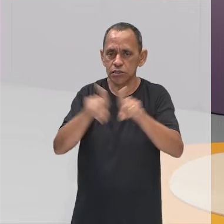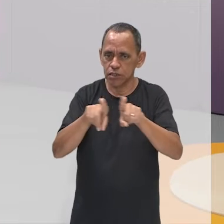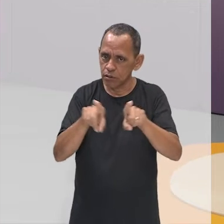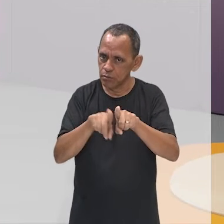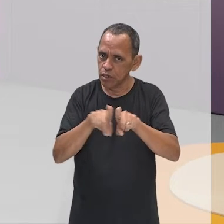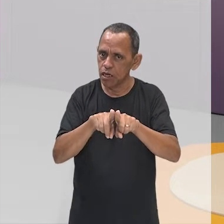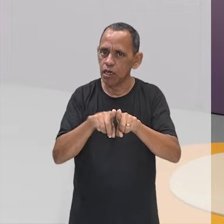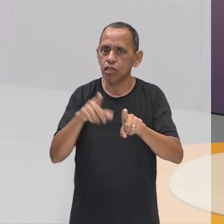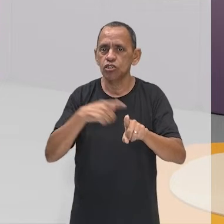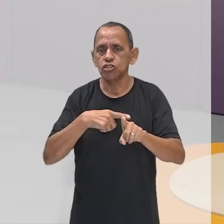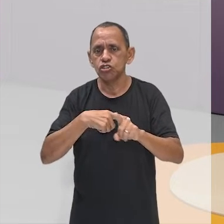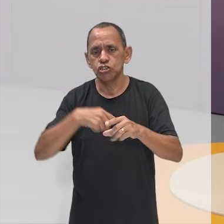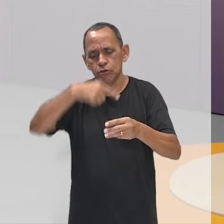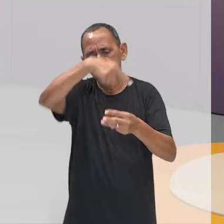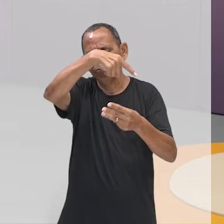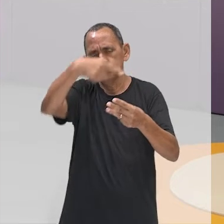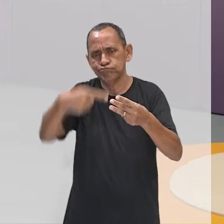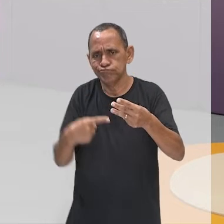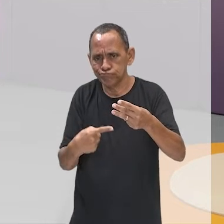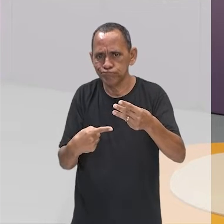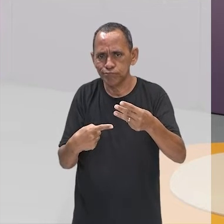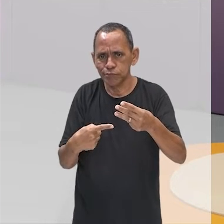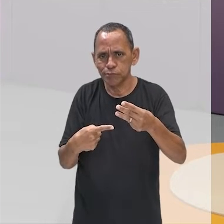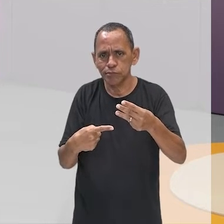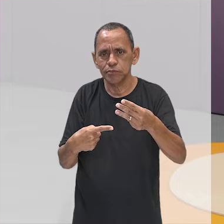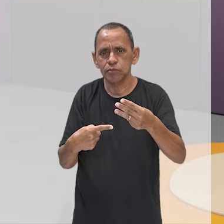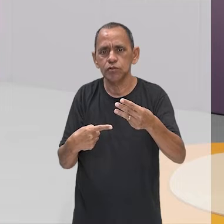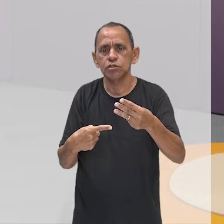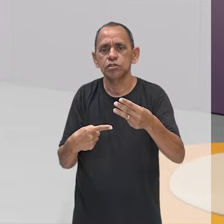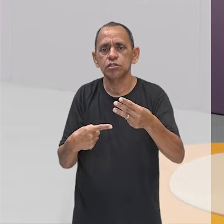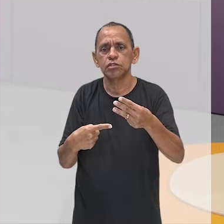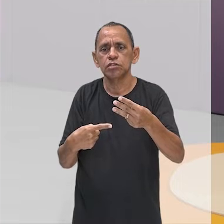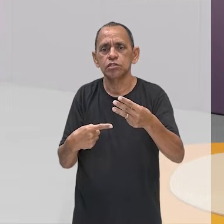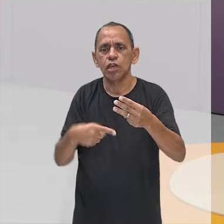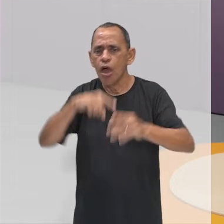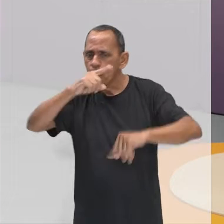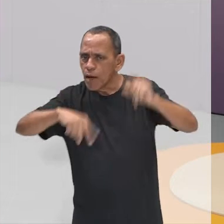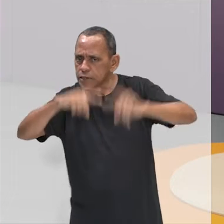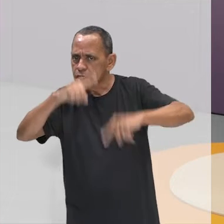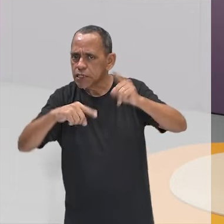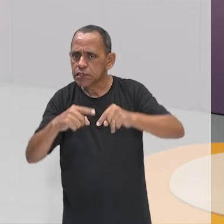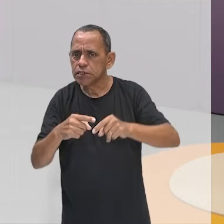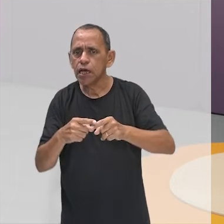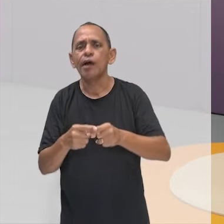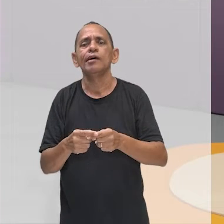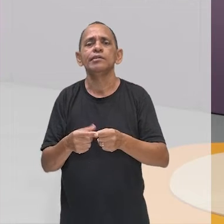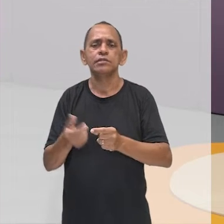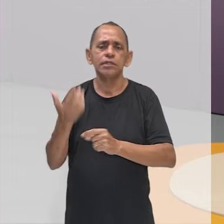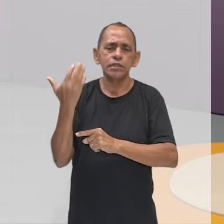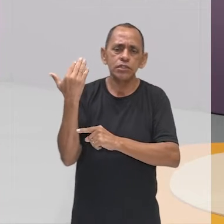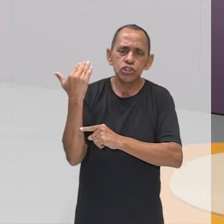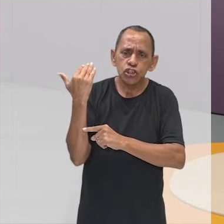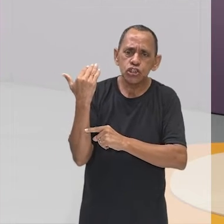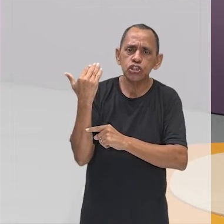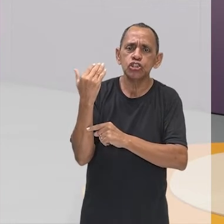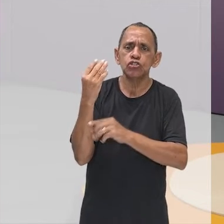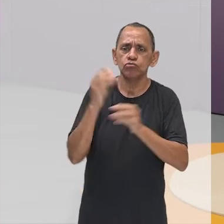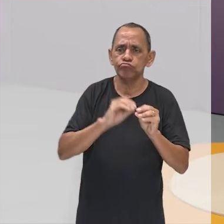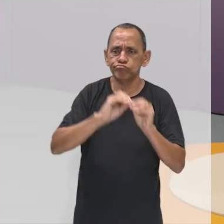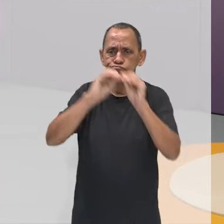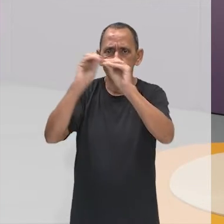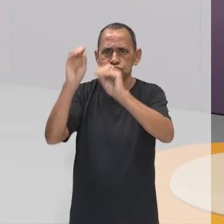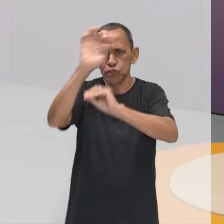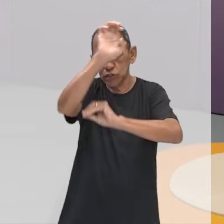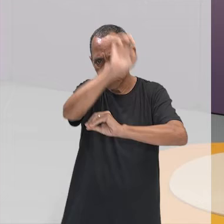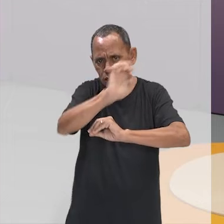manuscritos antigos que foram levados para a Europa, certo? Continuando, olha